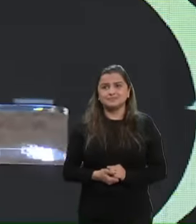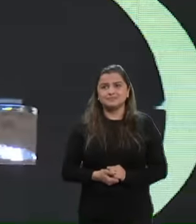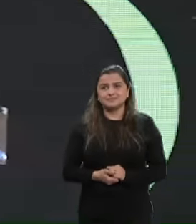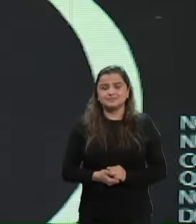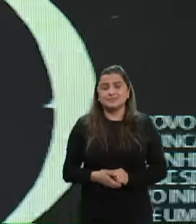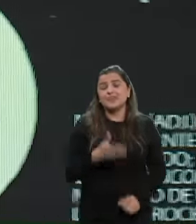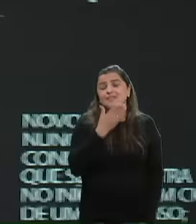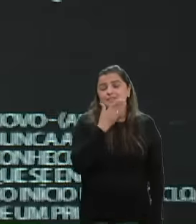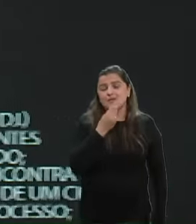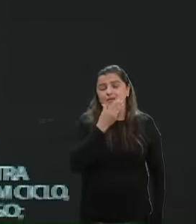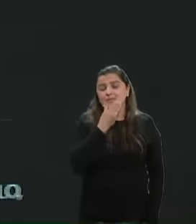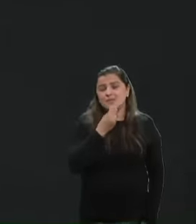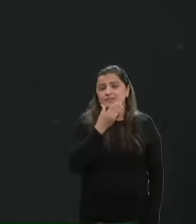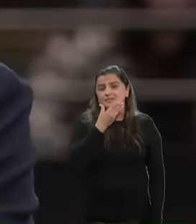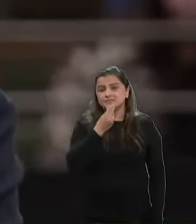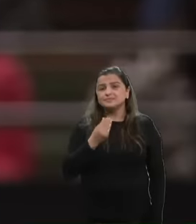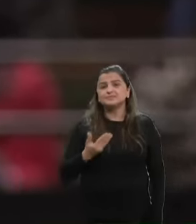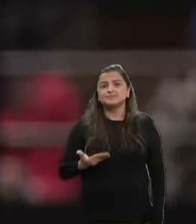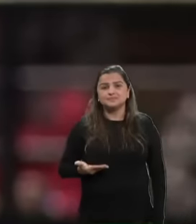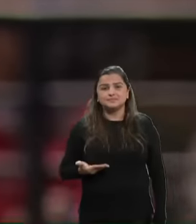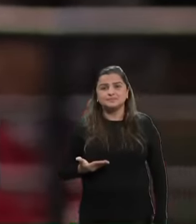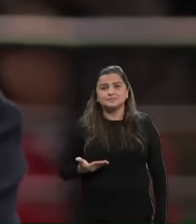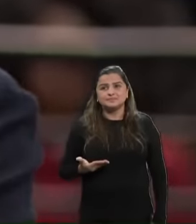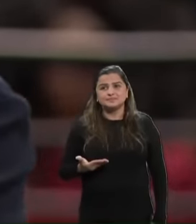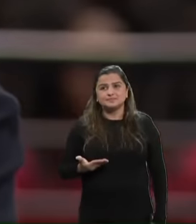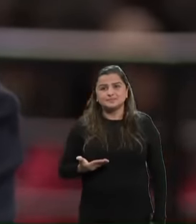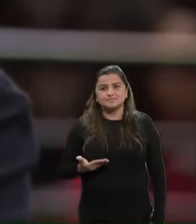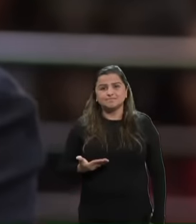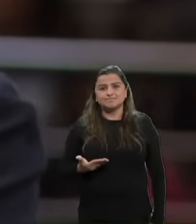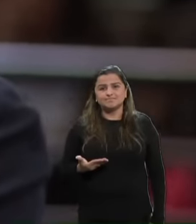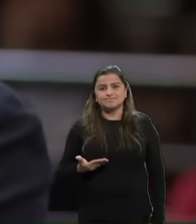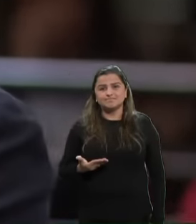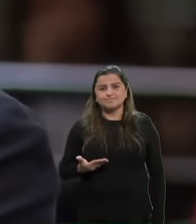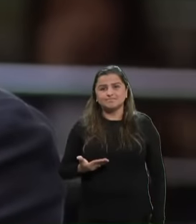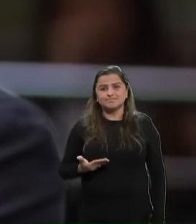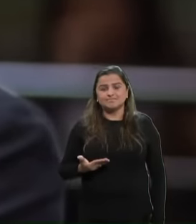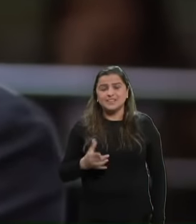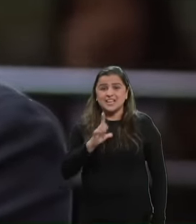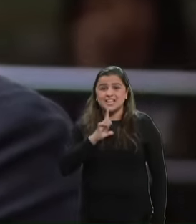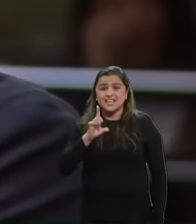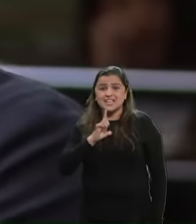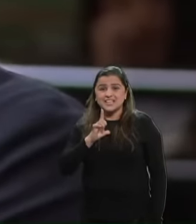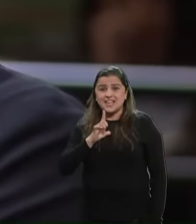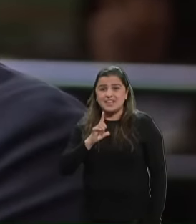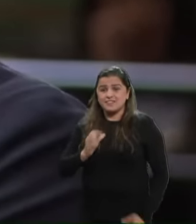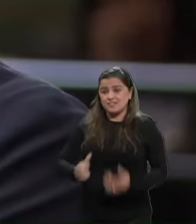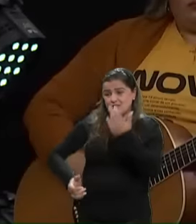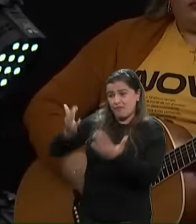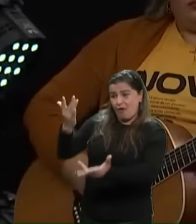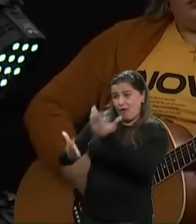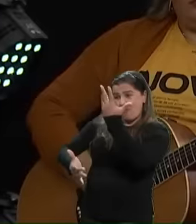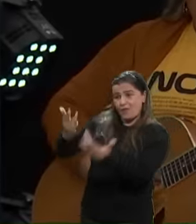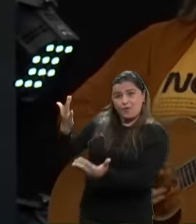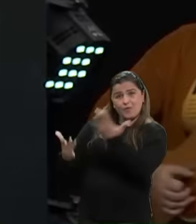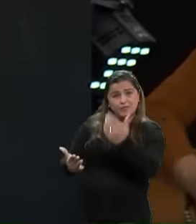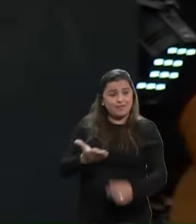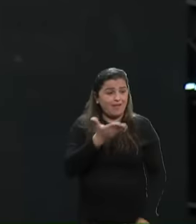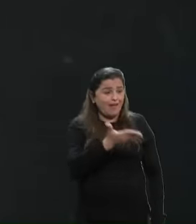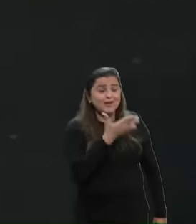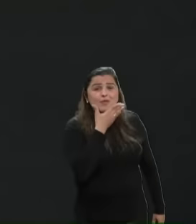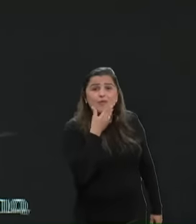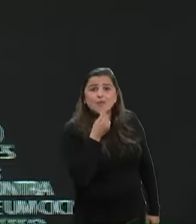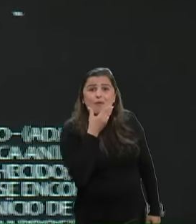O homem que foi chamado através de uma zarza de fogo acesa. O homem